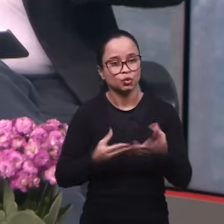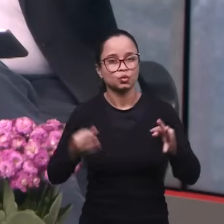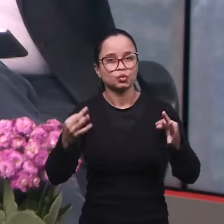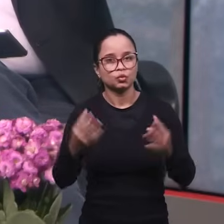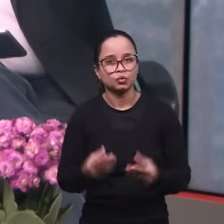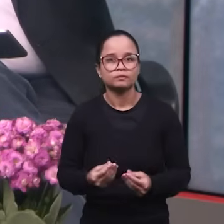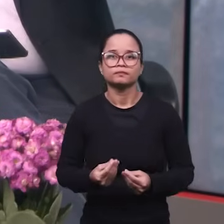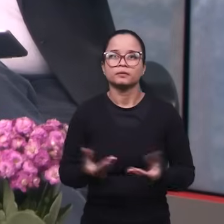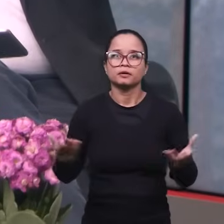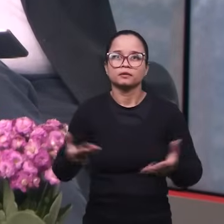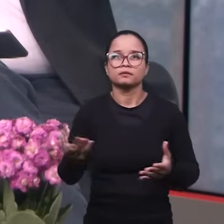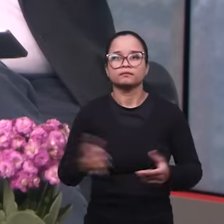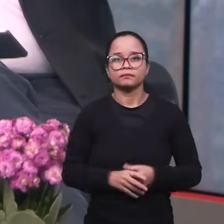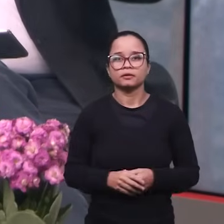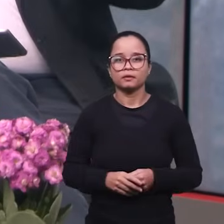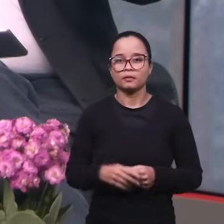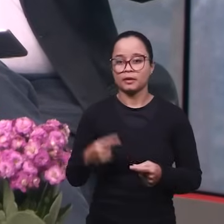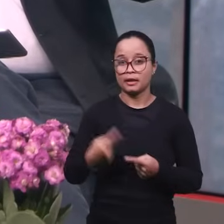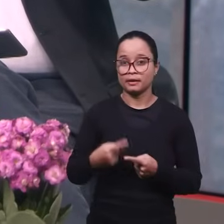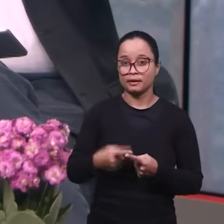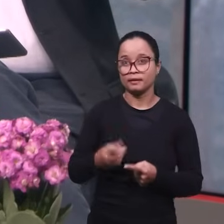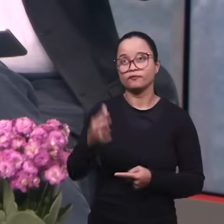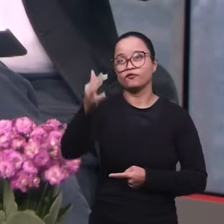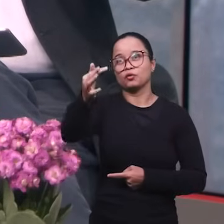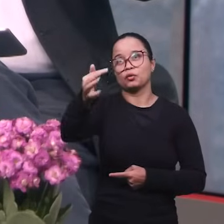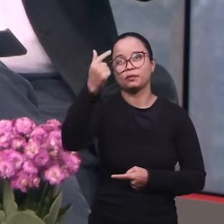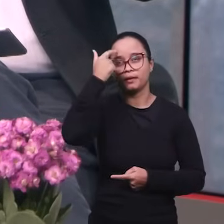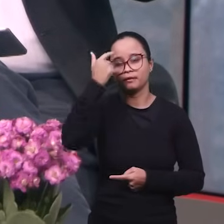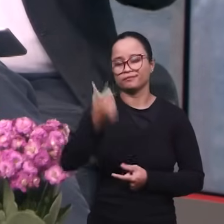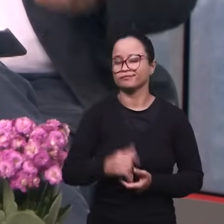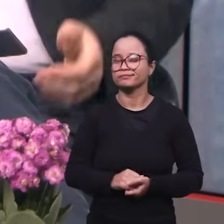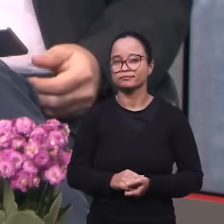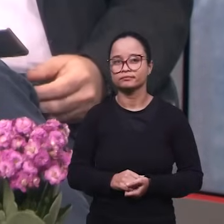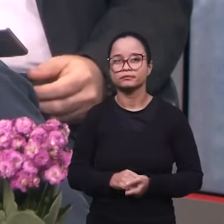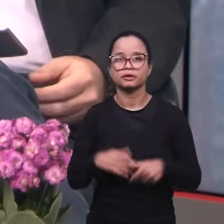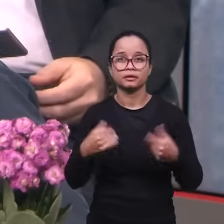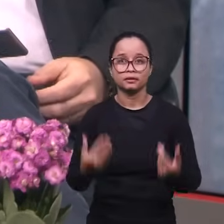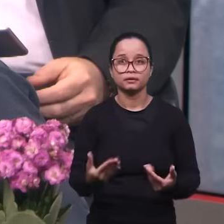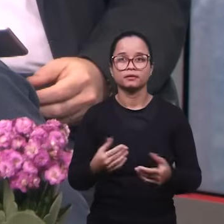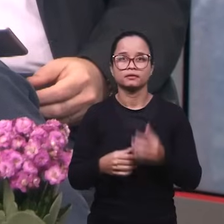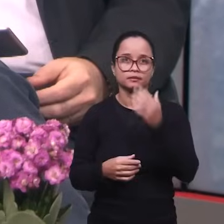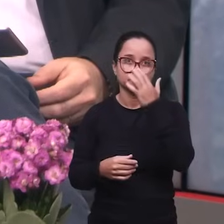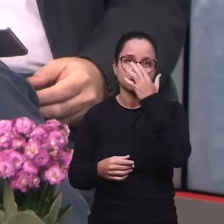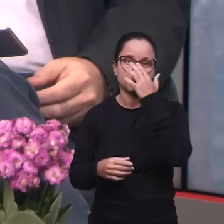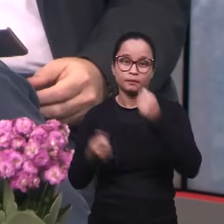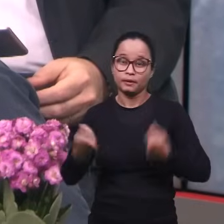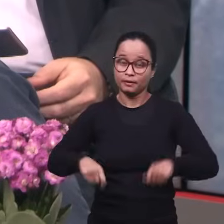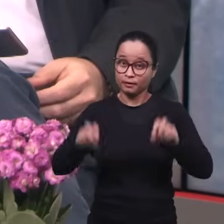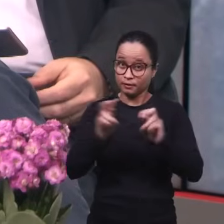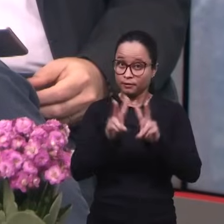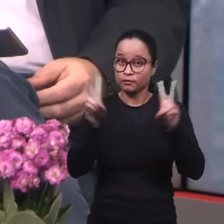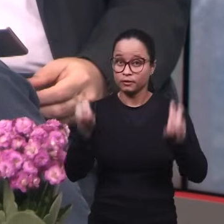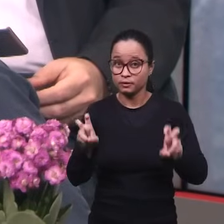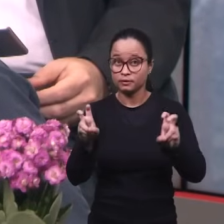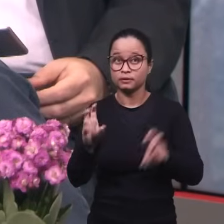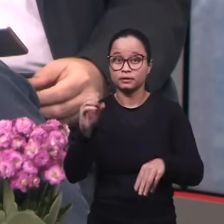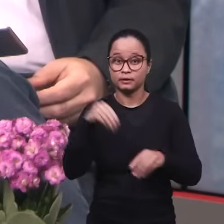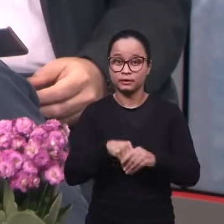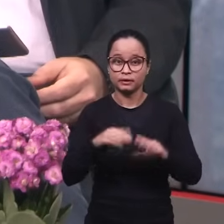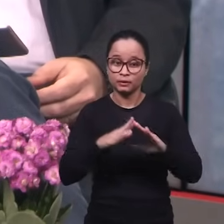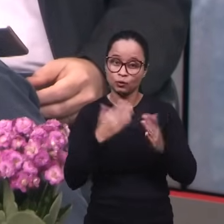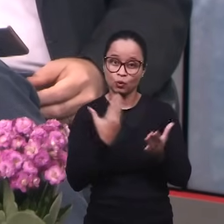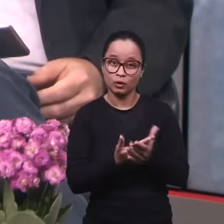e conduzirem esse processo do que deixar para pensar nisso lá na frente. Exatamente. E, inclusive, isso tinha que ser assim, um assunto tratado nas